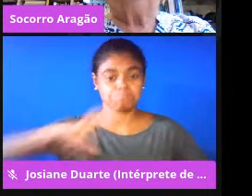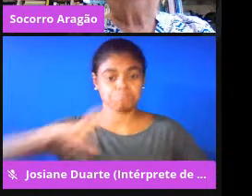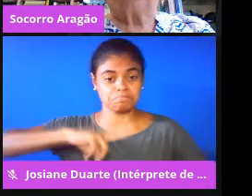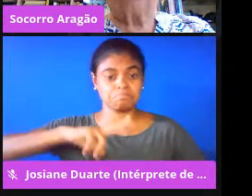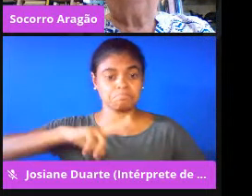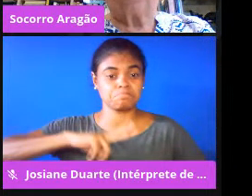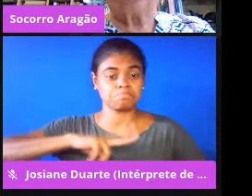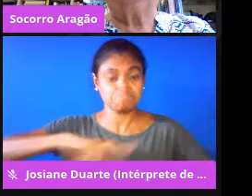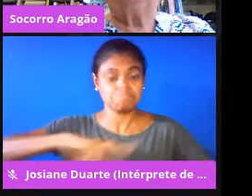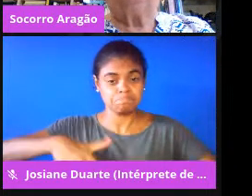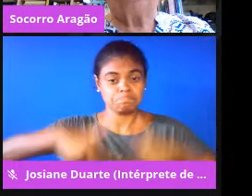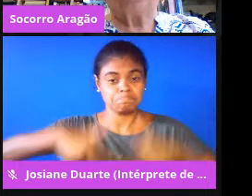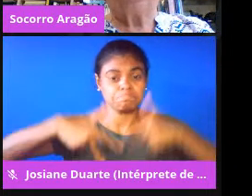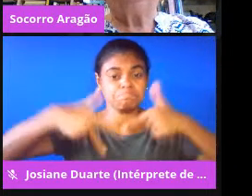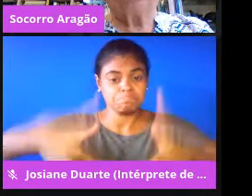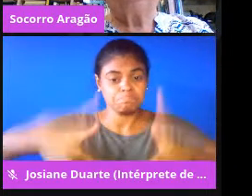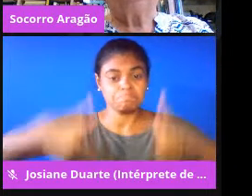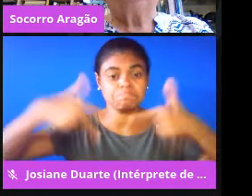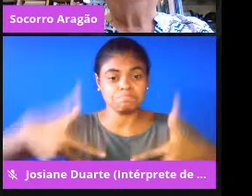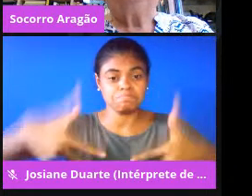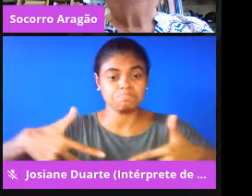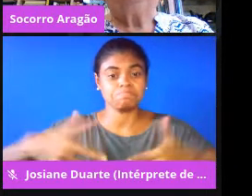promotor de... Falta subir uma coisinha só.